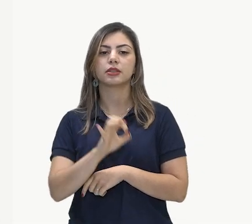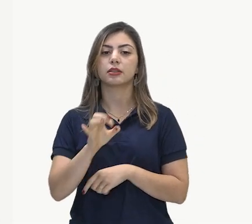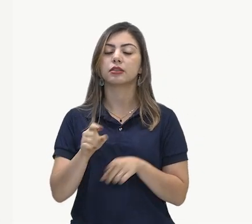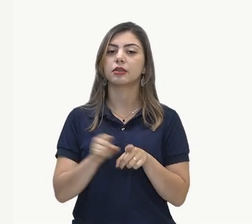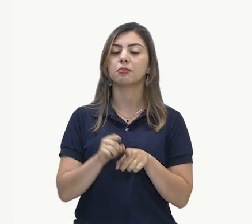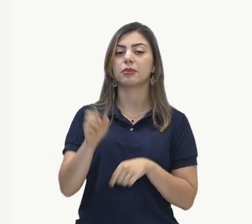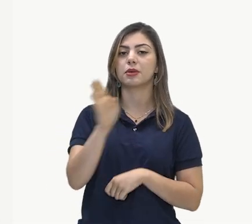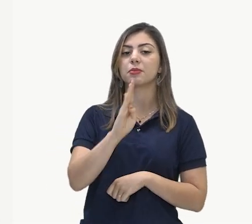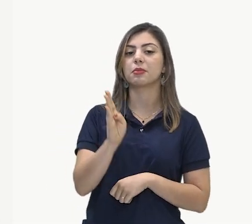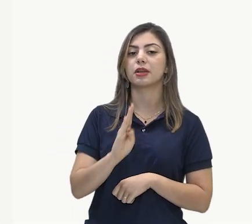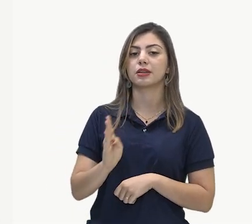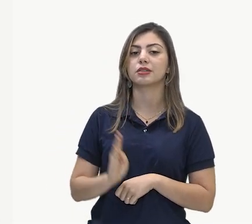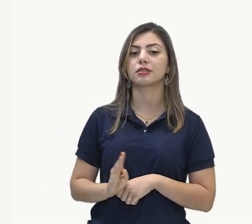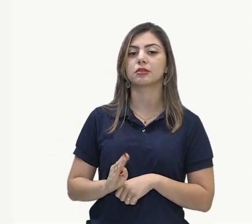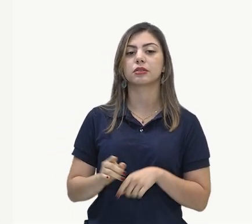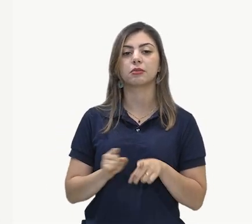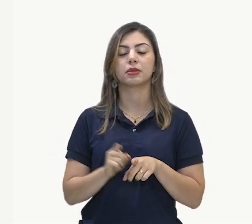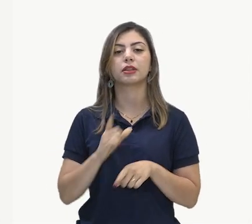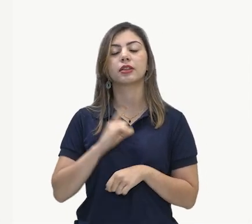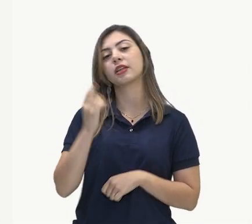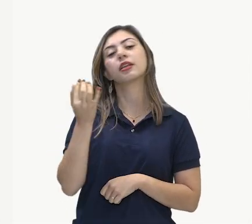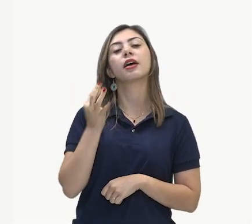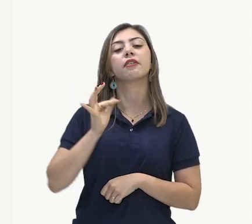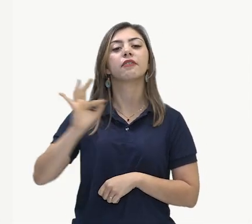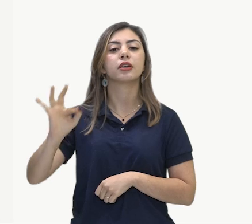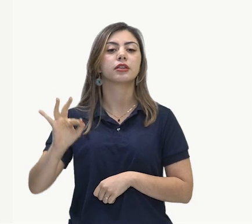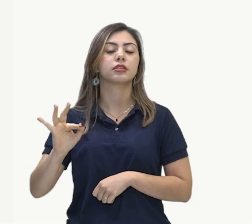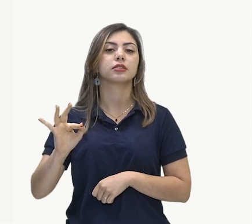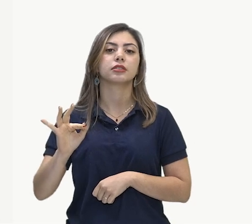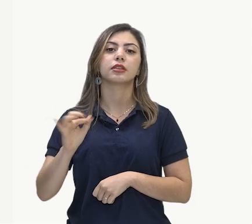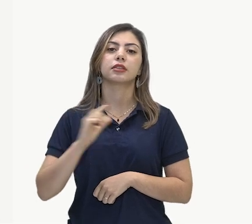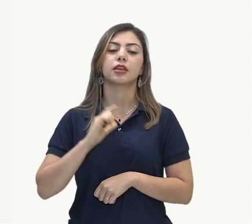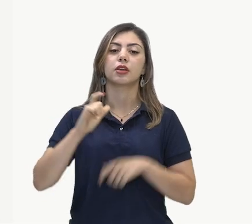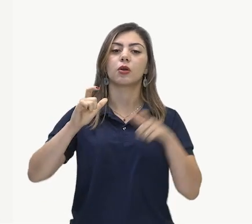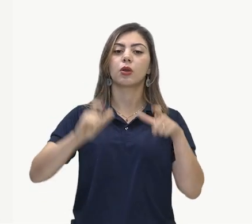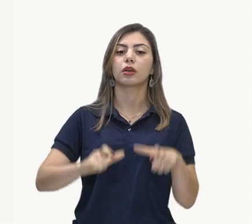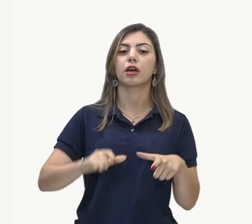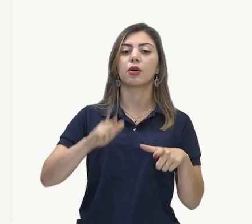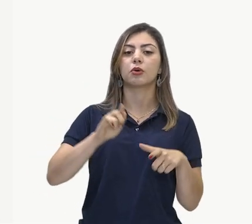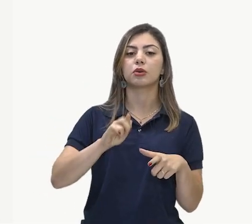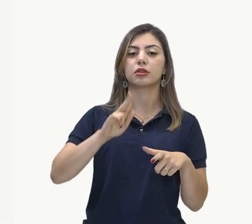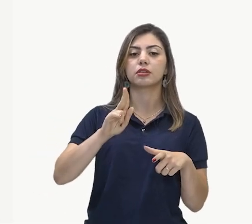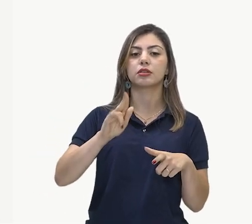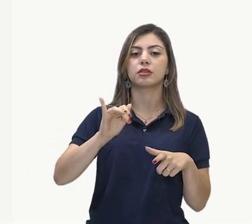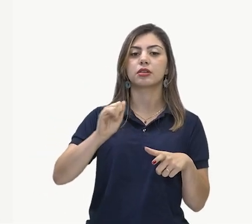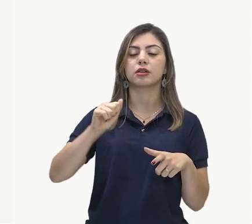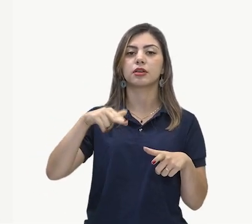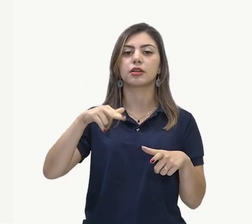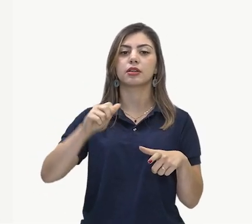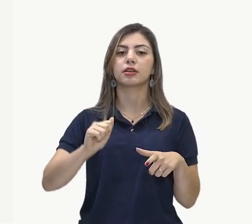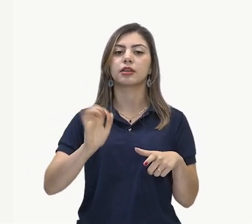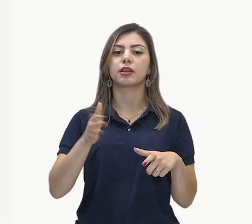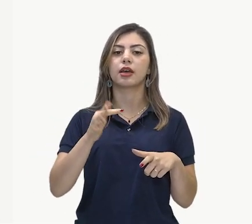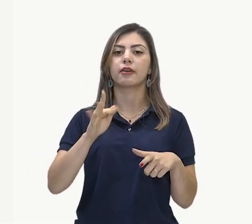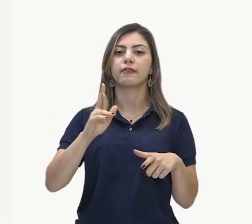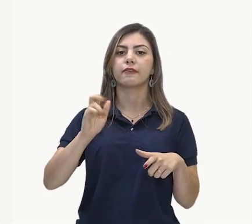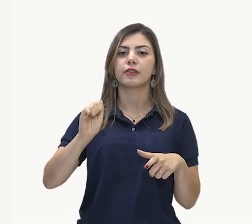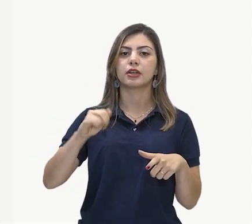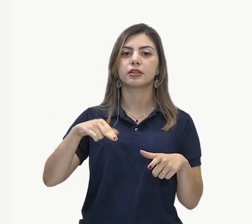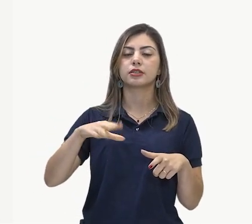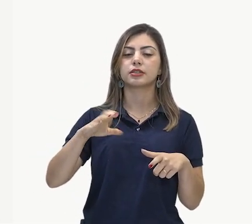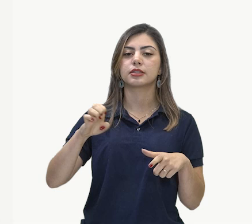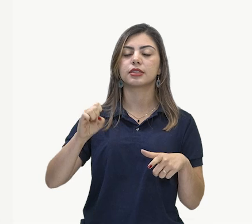território ultramarino da França, que é a Guiana Francesa. Lembrando que Guiana Francesa não é país. Então, nós temos ao